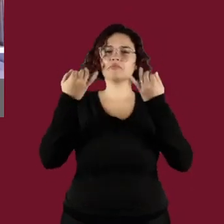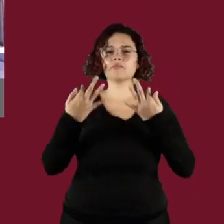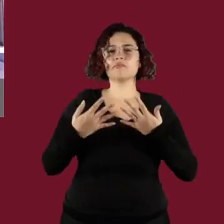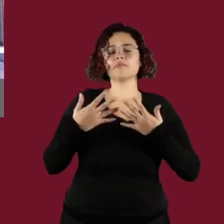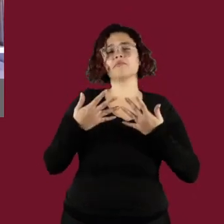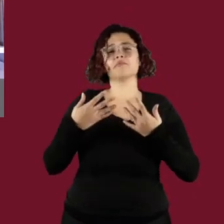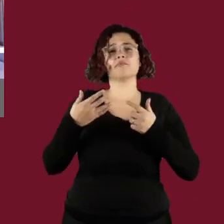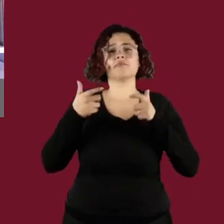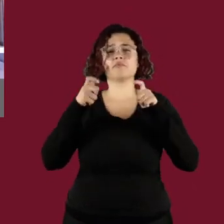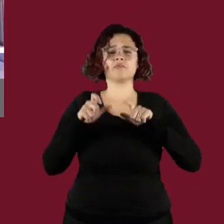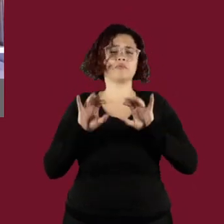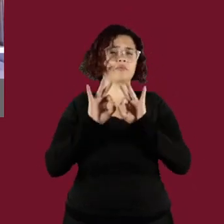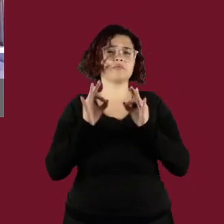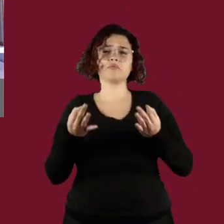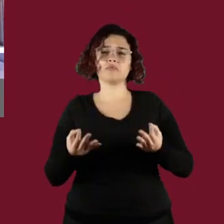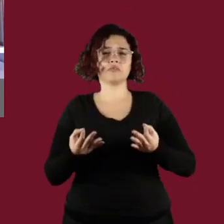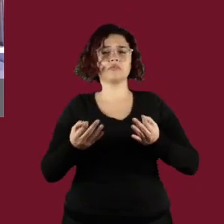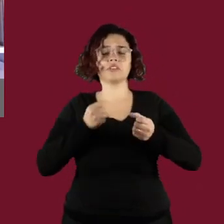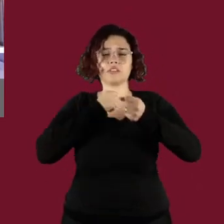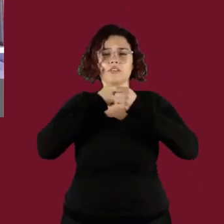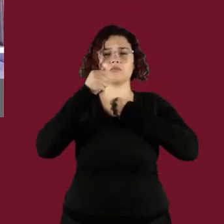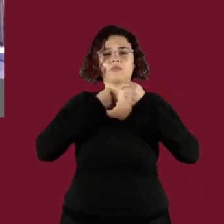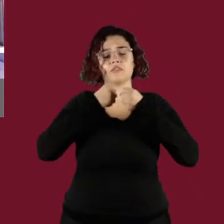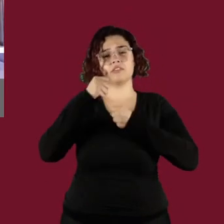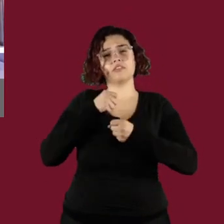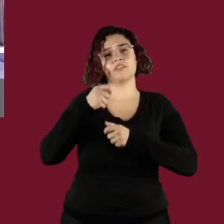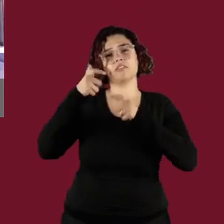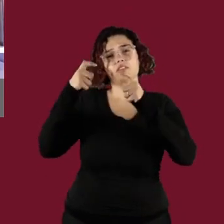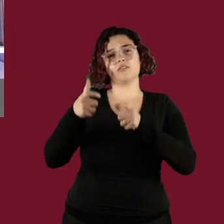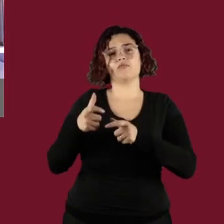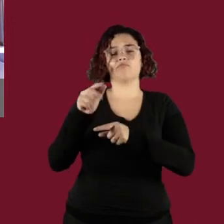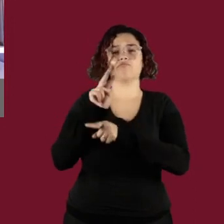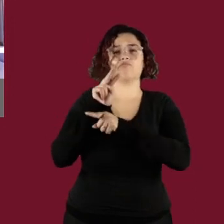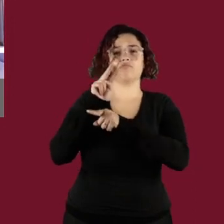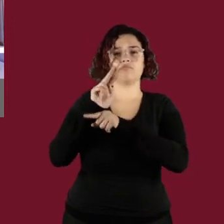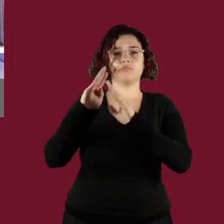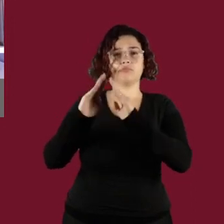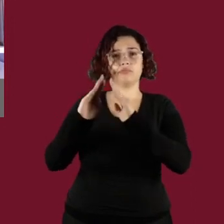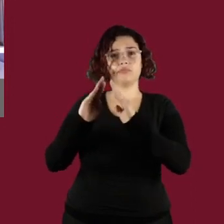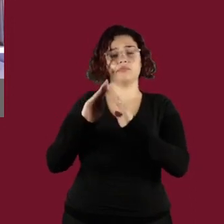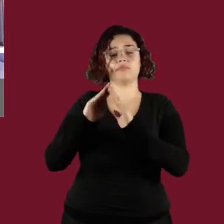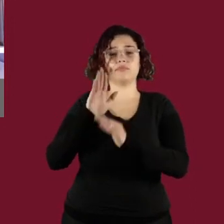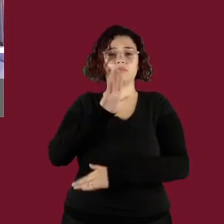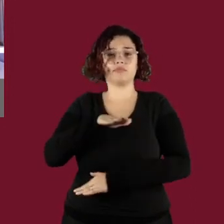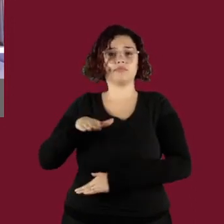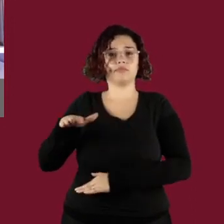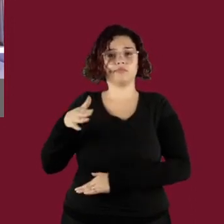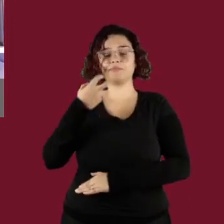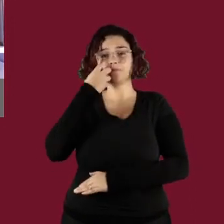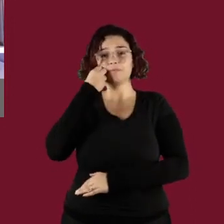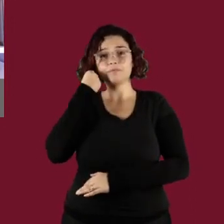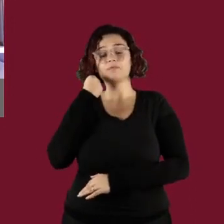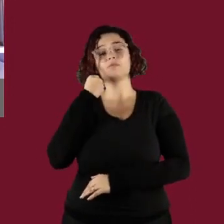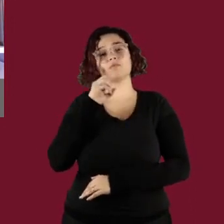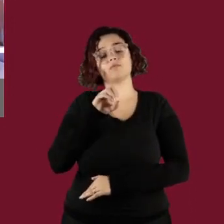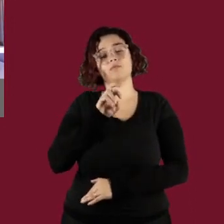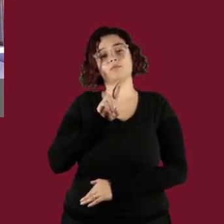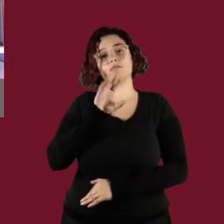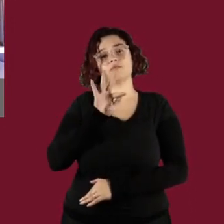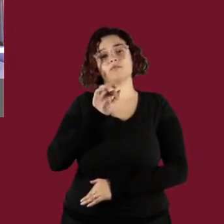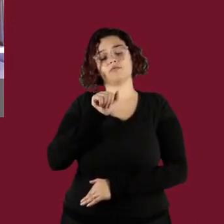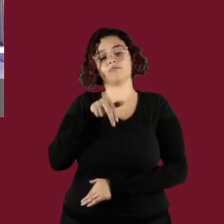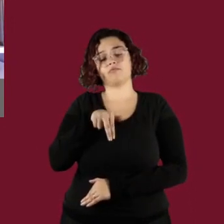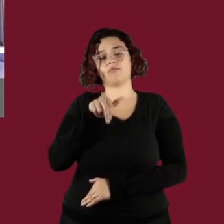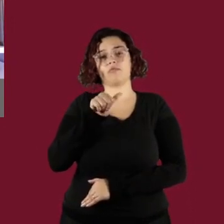Num orfanato estava um oficial brasileiro, era médico, tratando uma criança